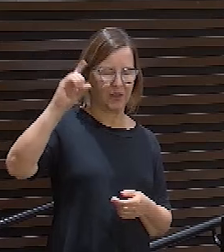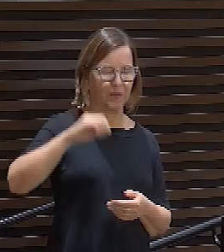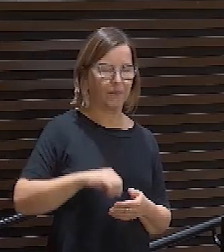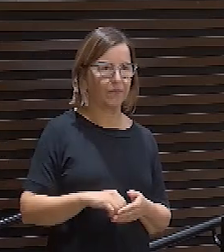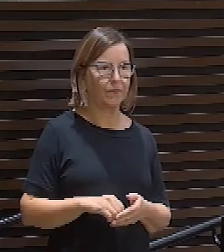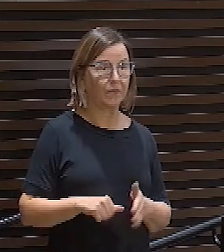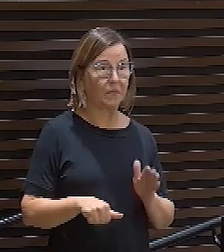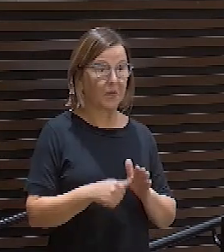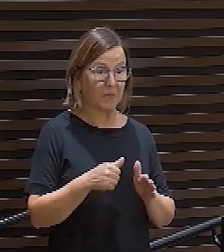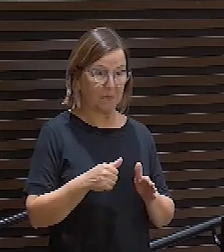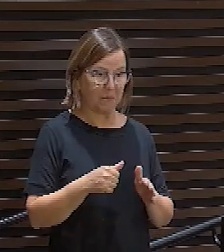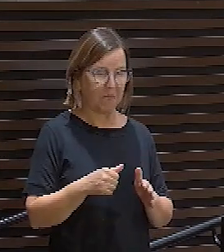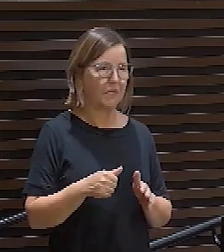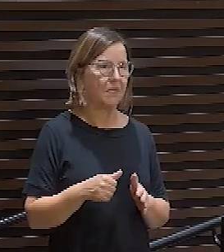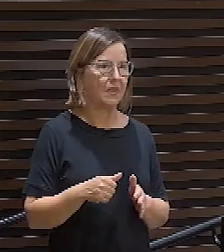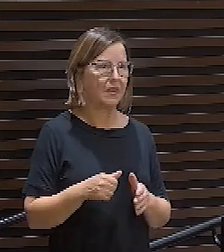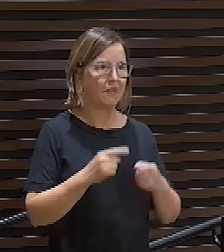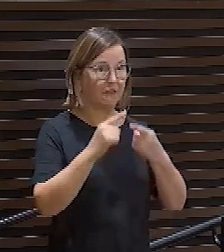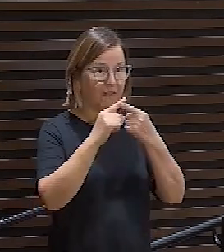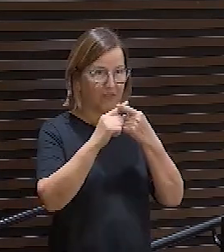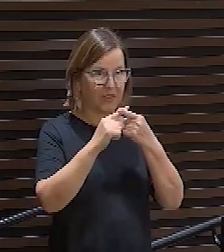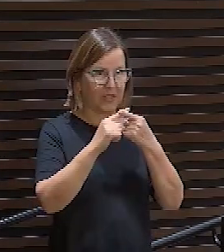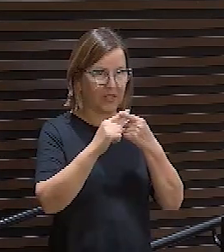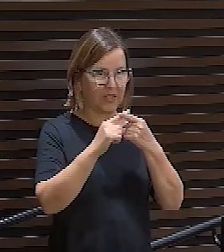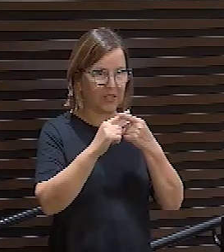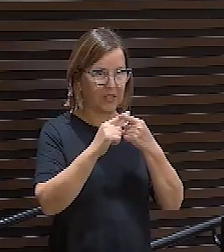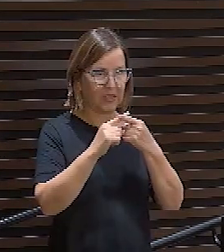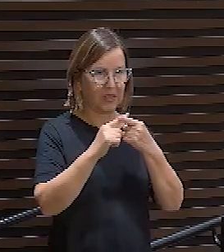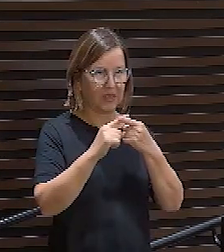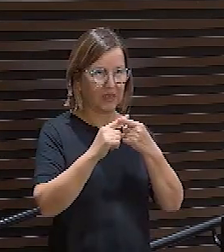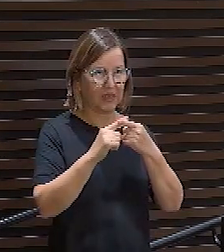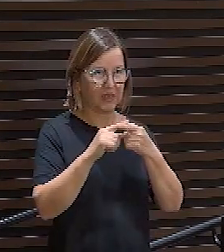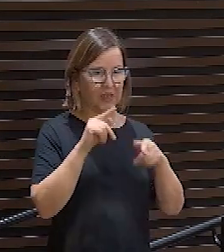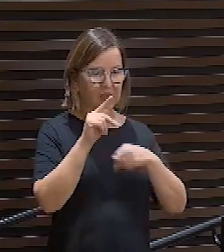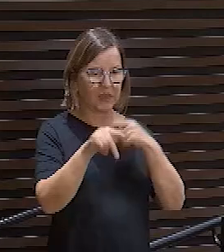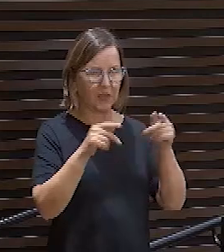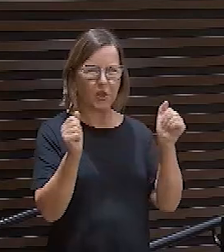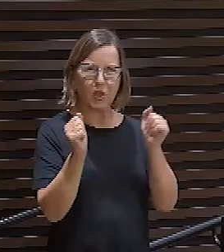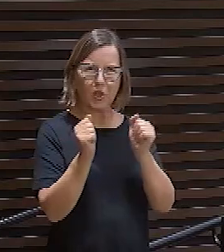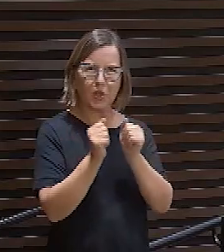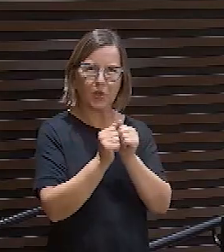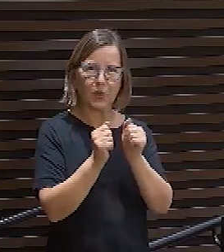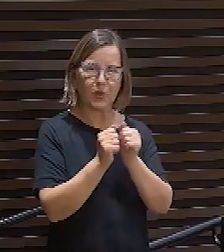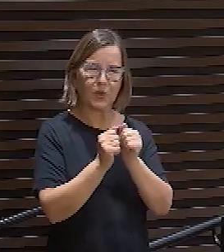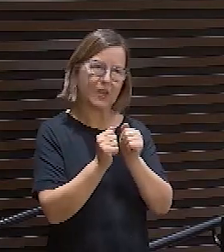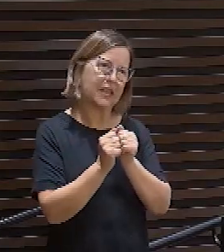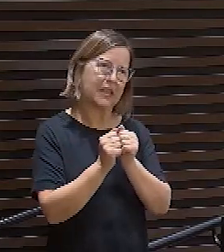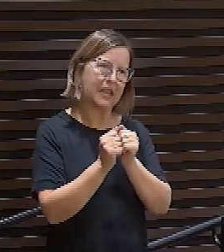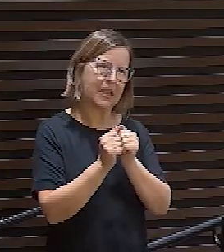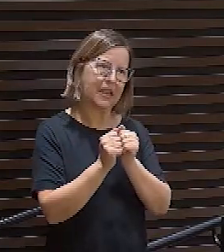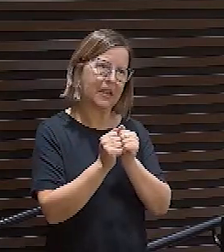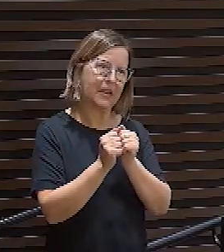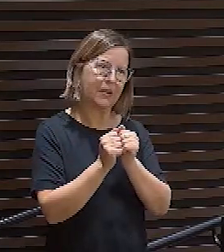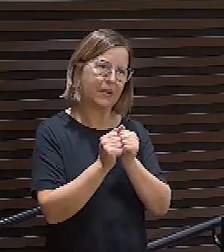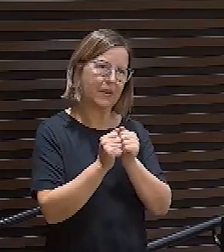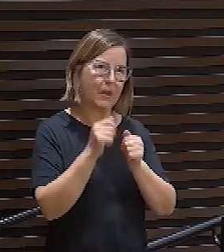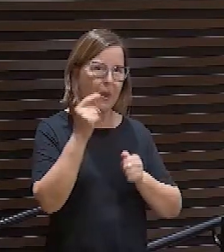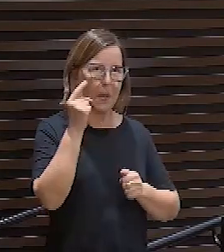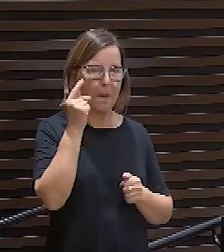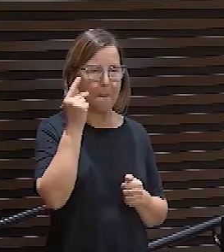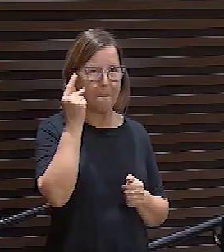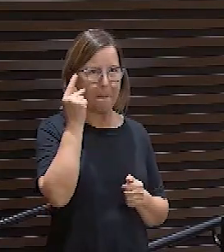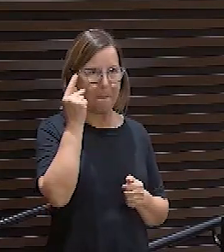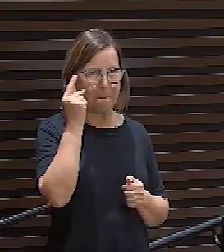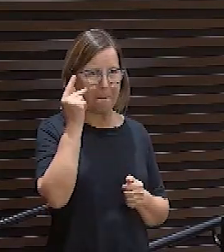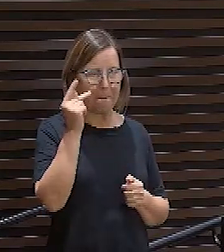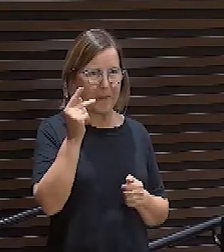se juntaram e concordaram em uma coisa, a Bíblia vai dizer que foi para tentar ser como Deus. Na